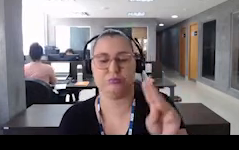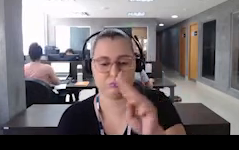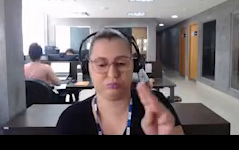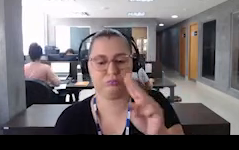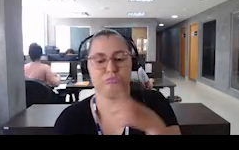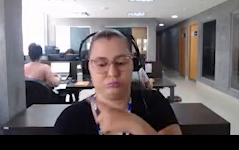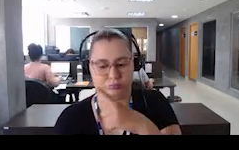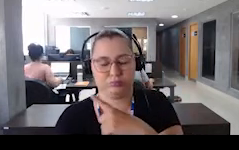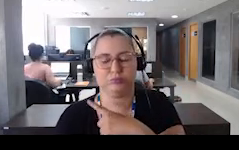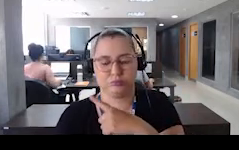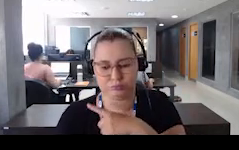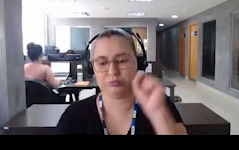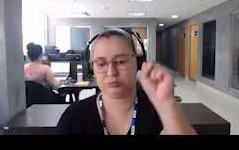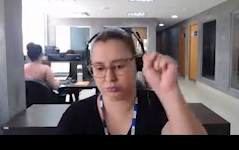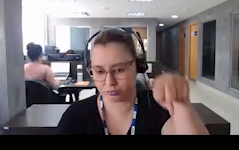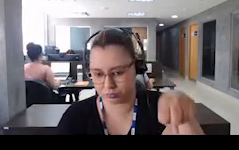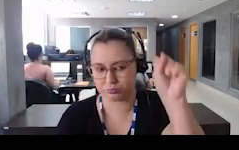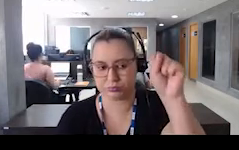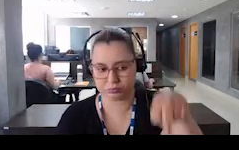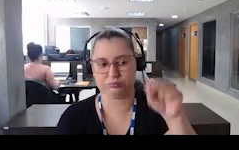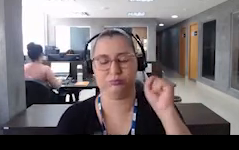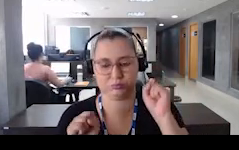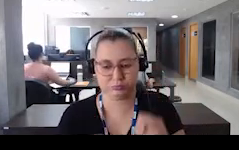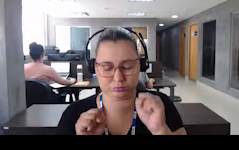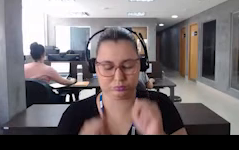Poderia ser utilizado,